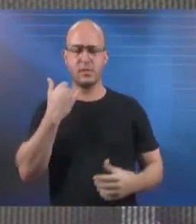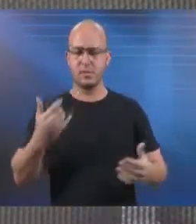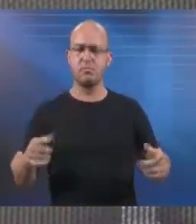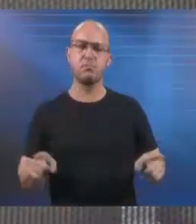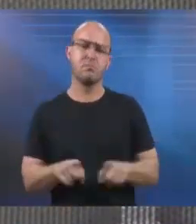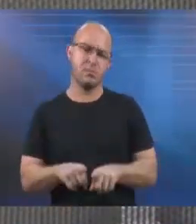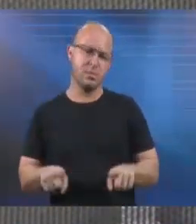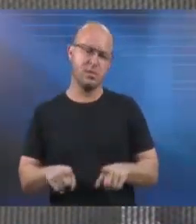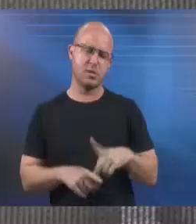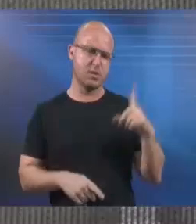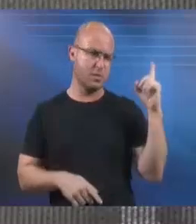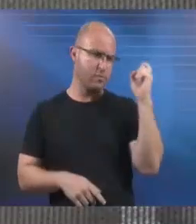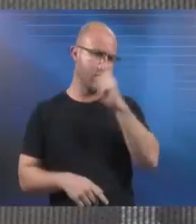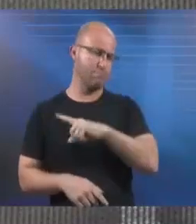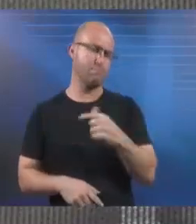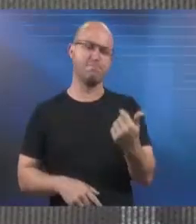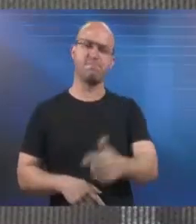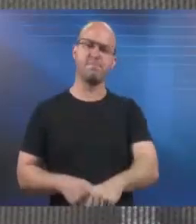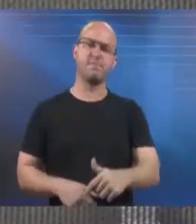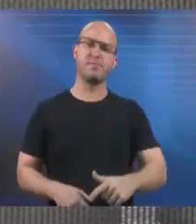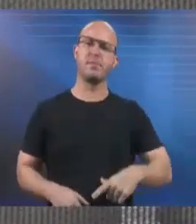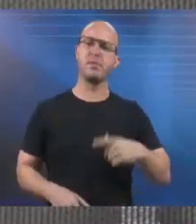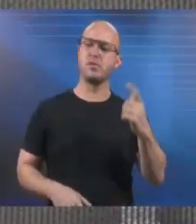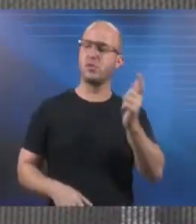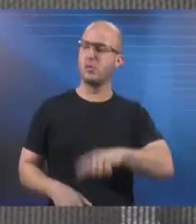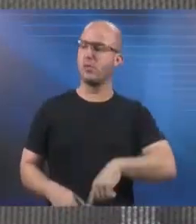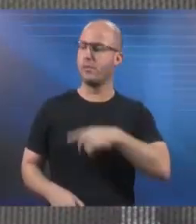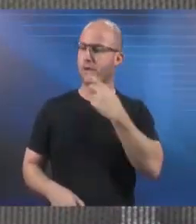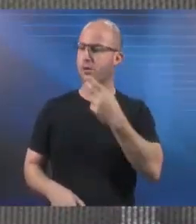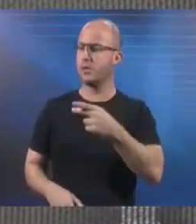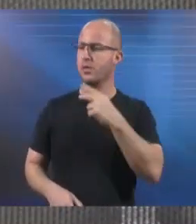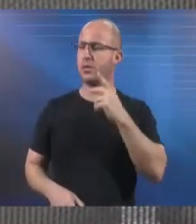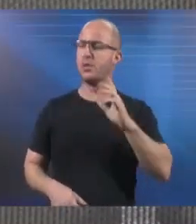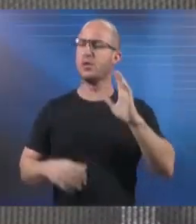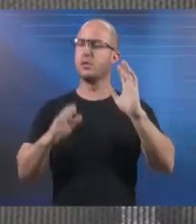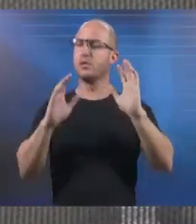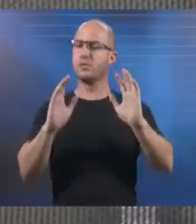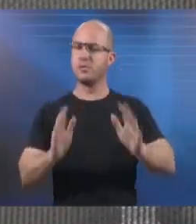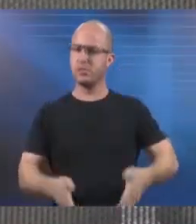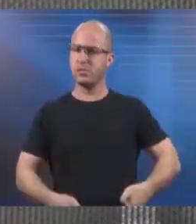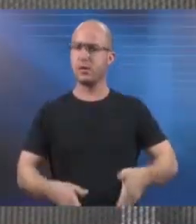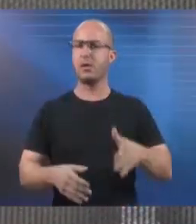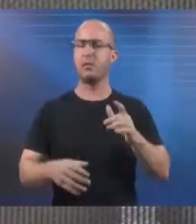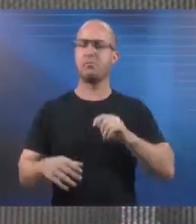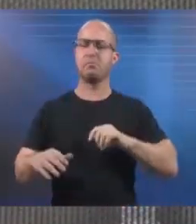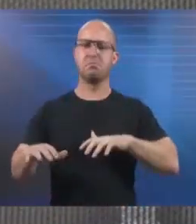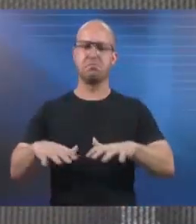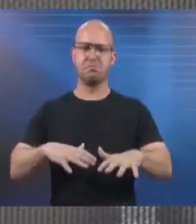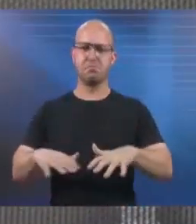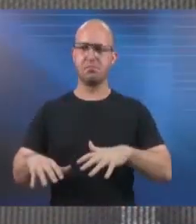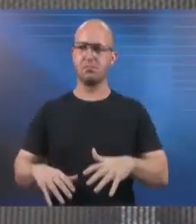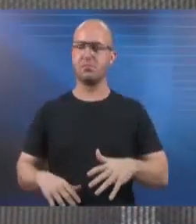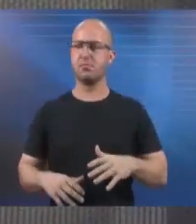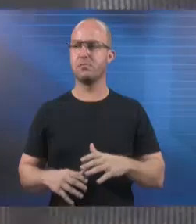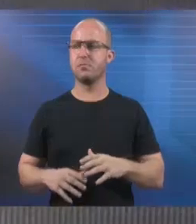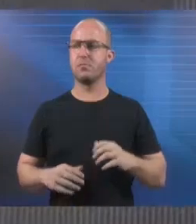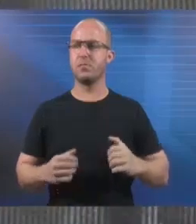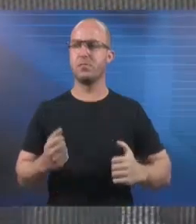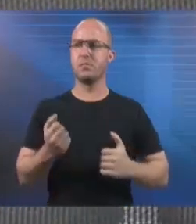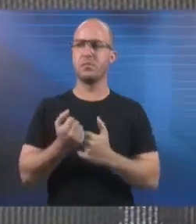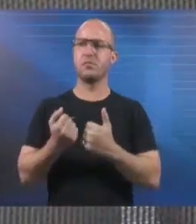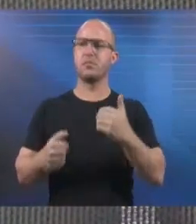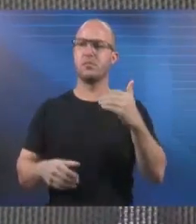menor dificuldade eu reafirmo aqui inclusive porque já fizemos esse movimento PR e